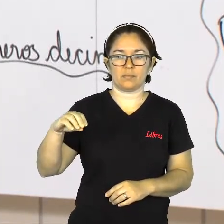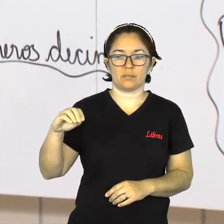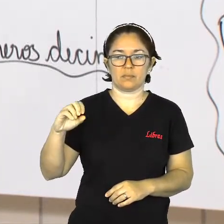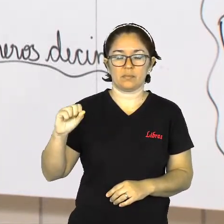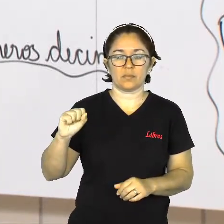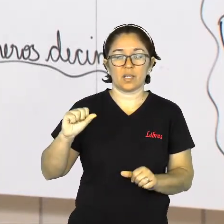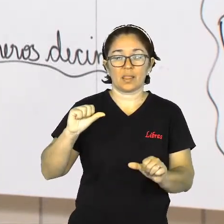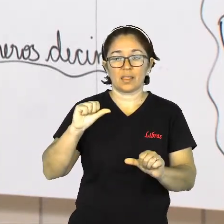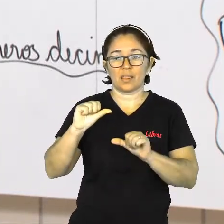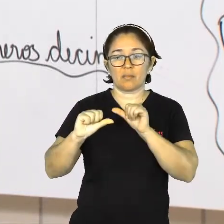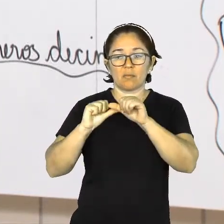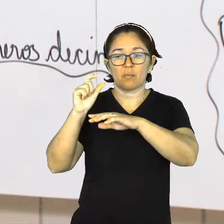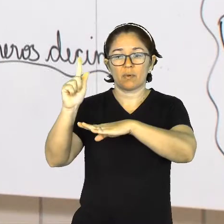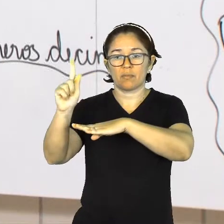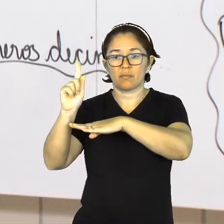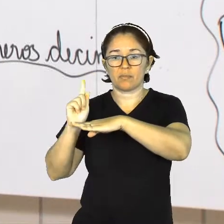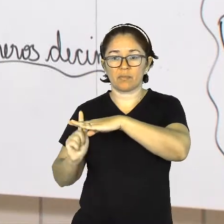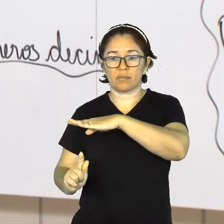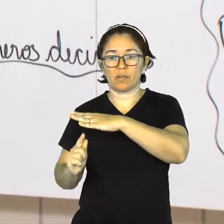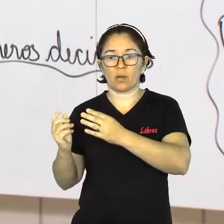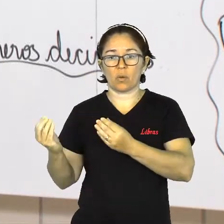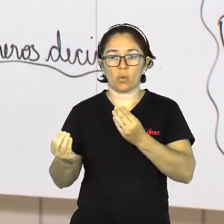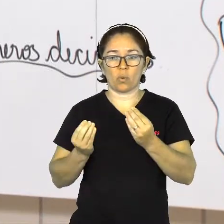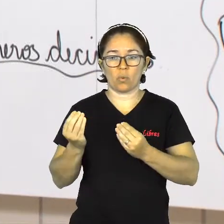a vírgula, então fica